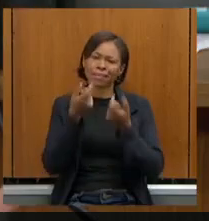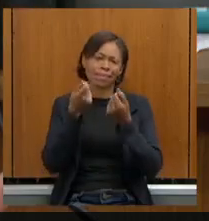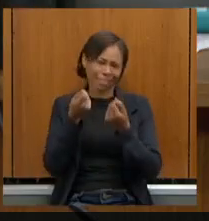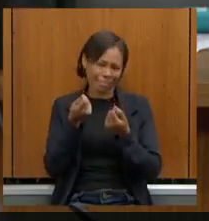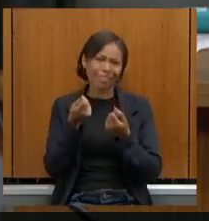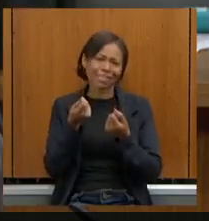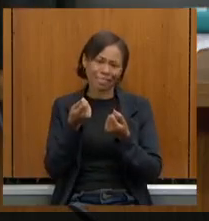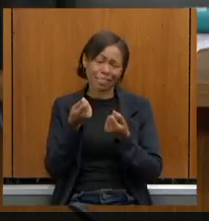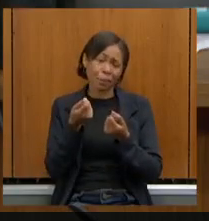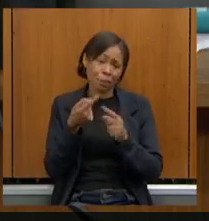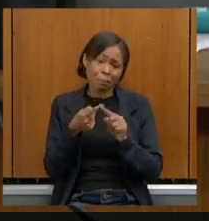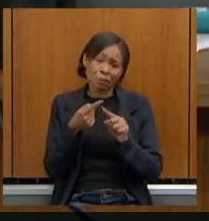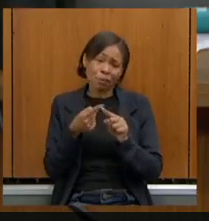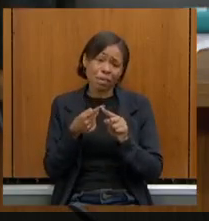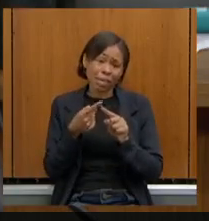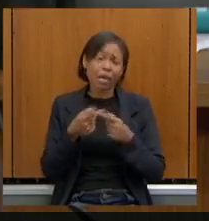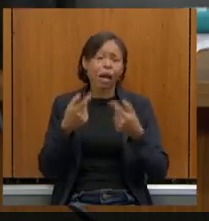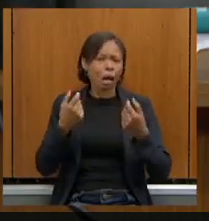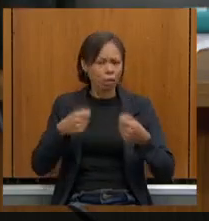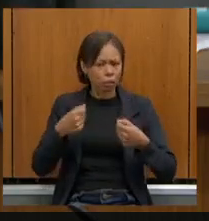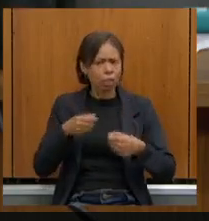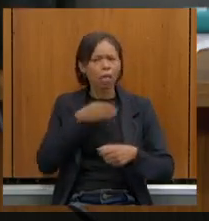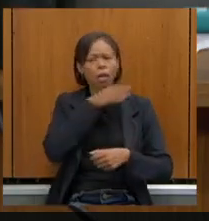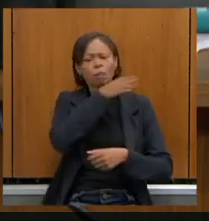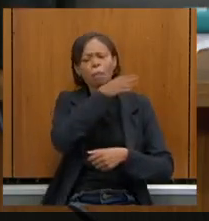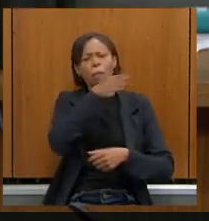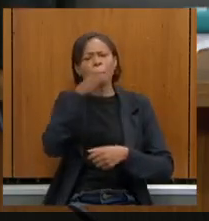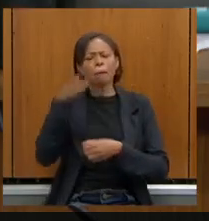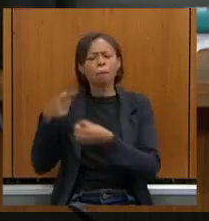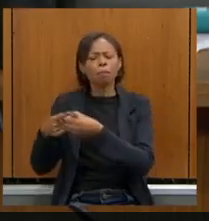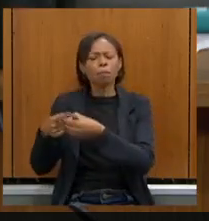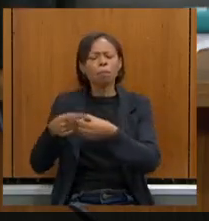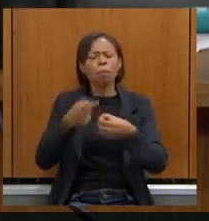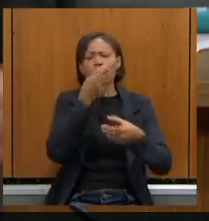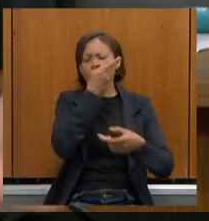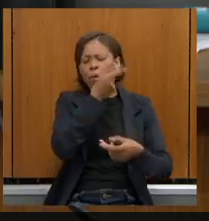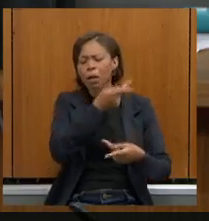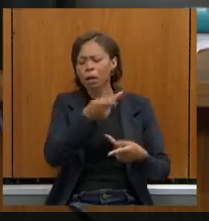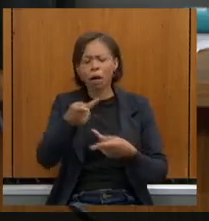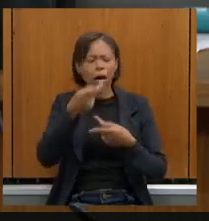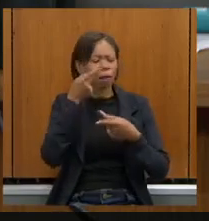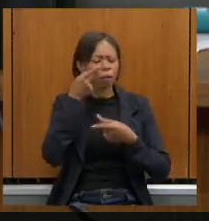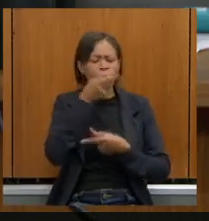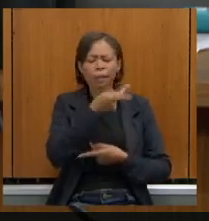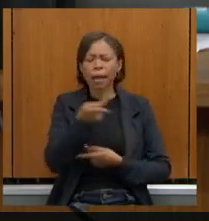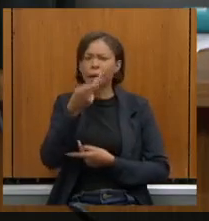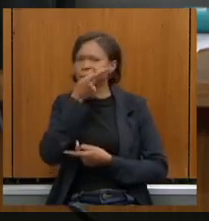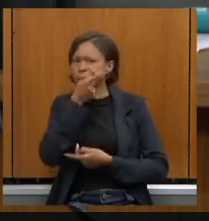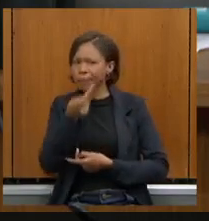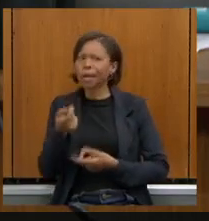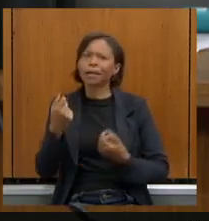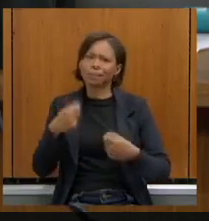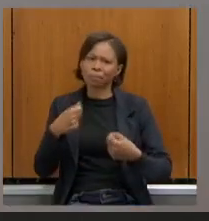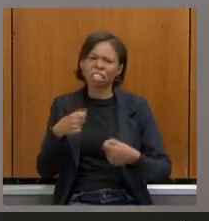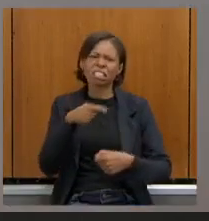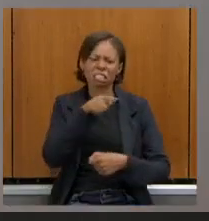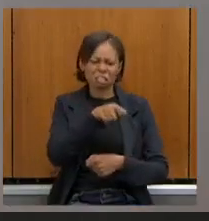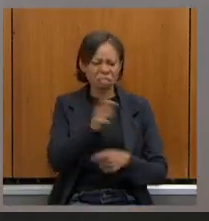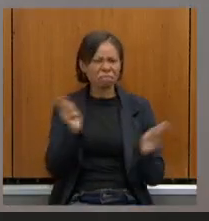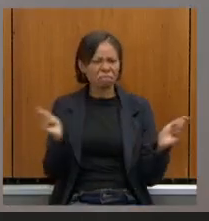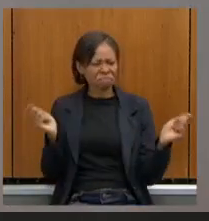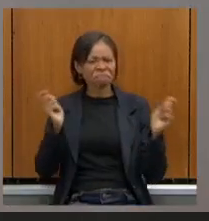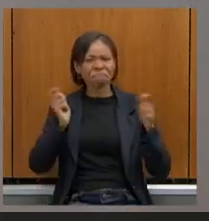presente lá no município, visitar, a gente não consegue fazer o que precisa ser feito e você tem toda essa